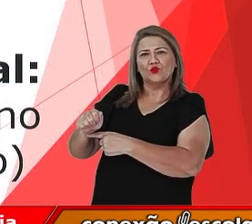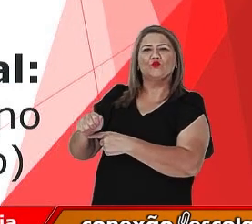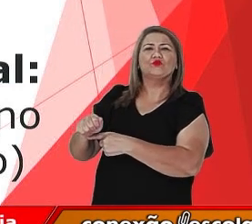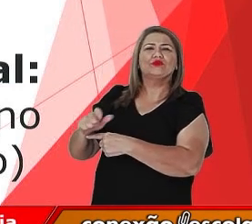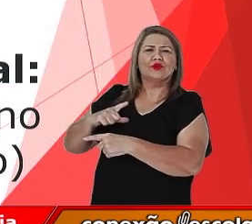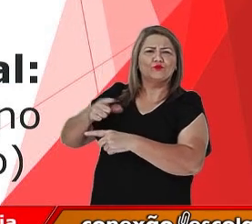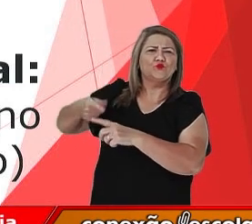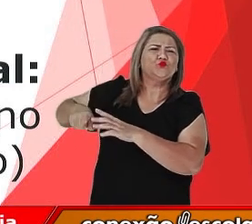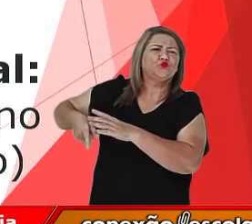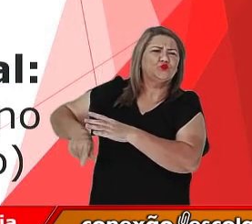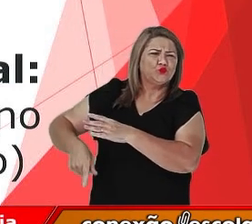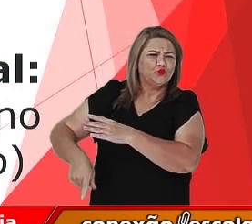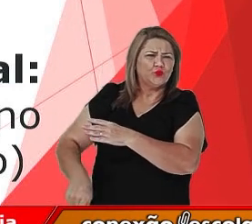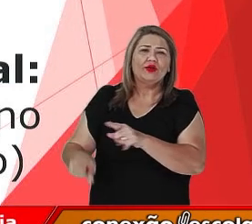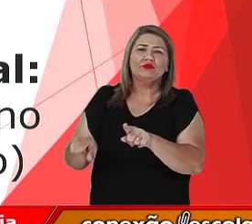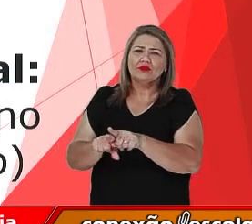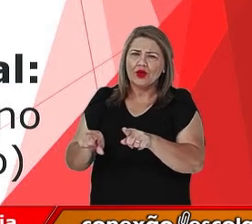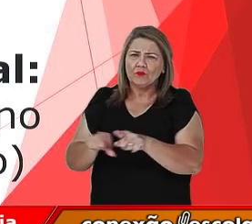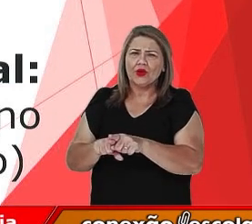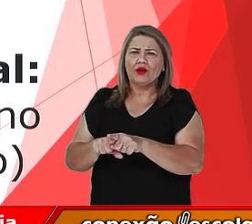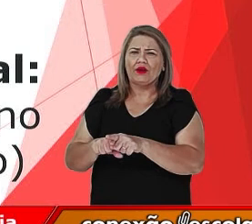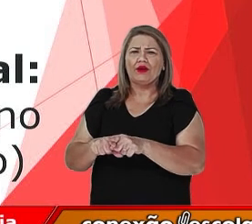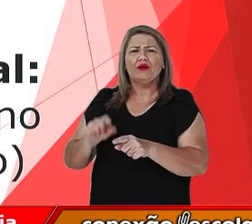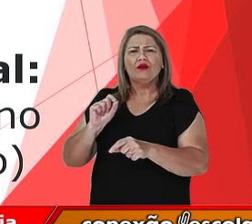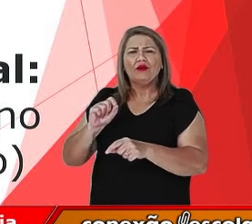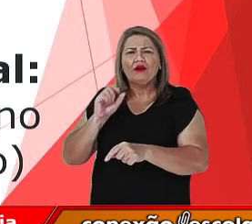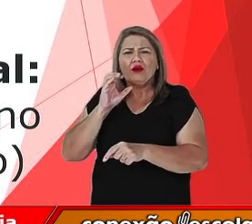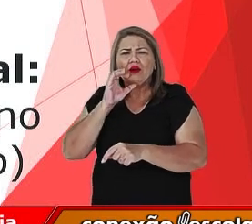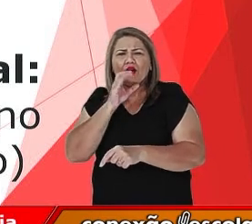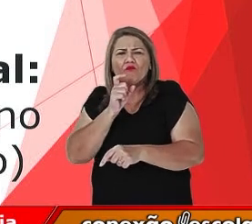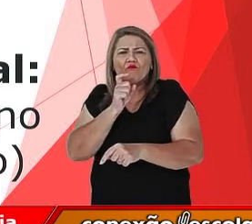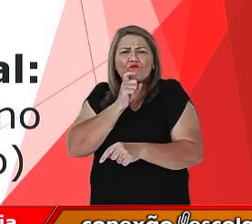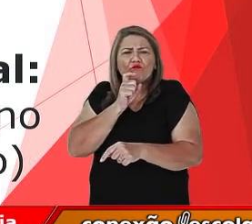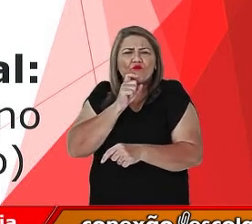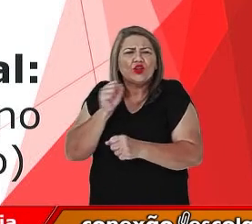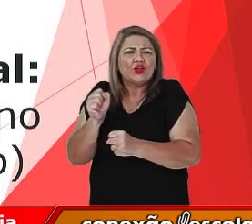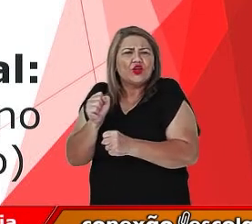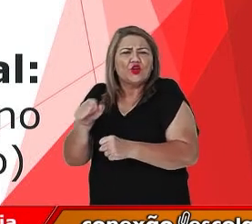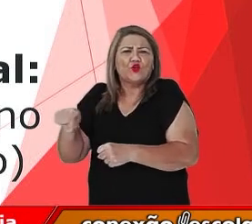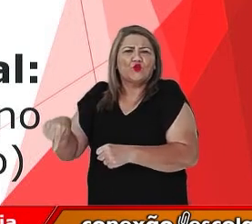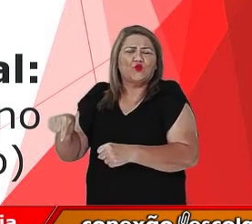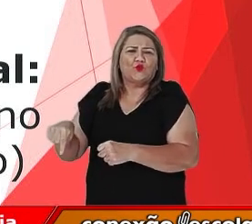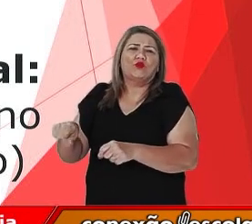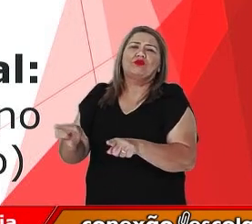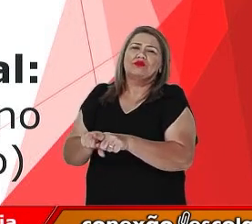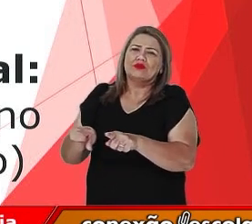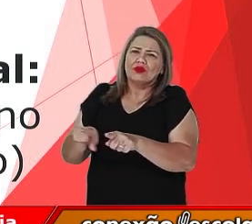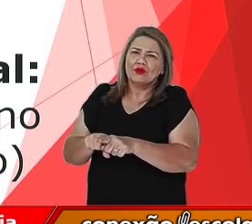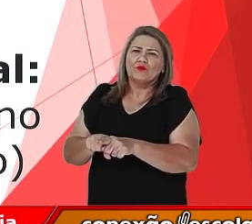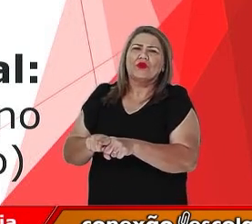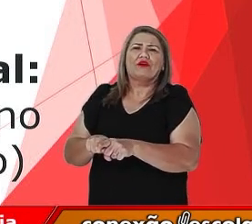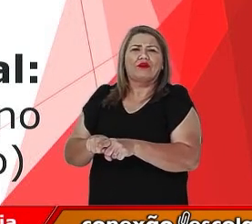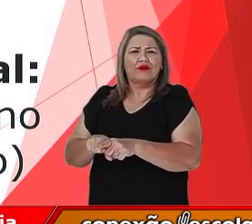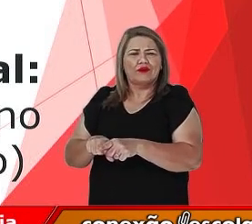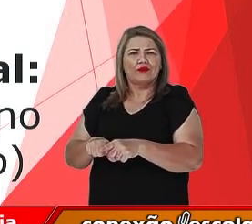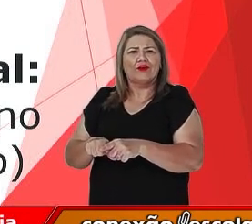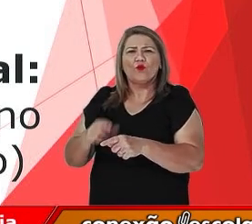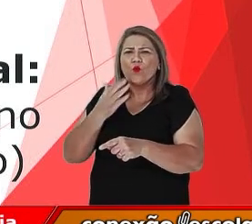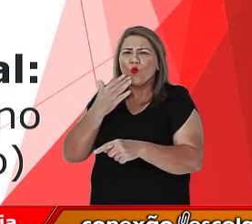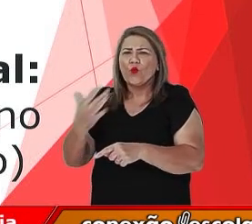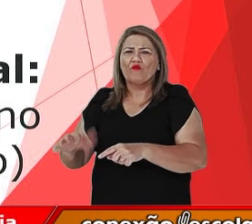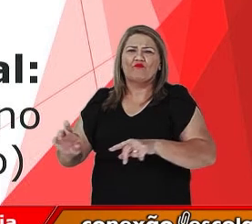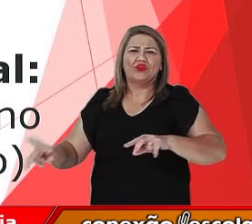e coloração diferente. Os mares podem ser classificados de duas